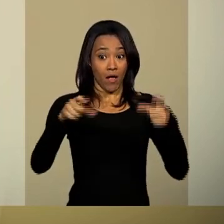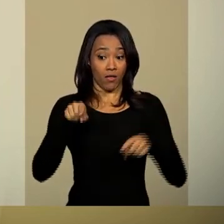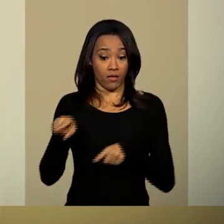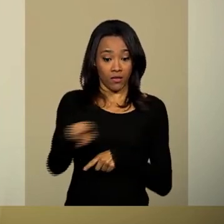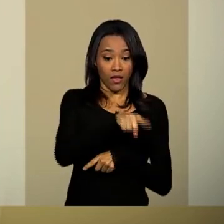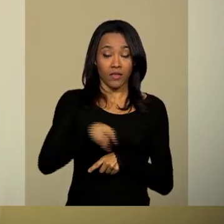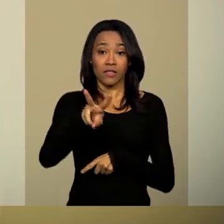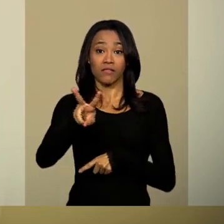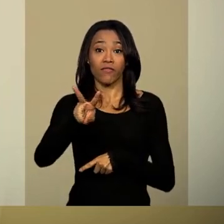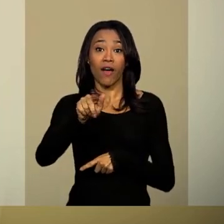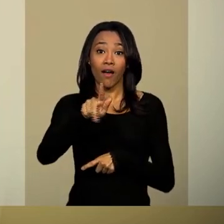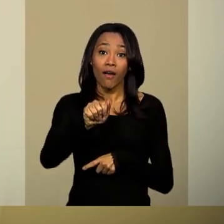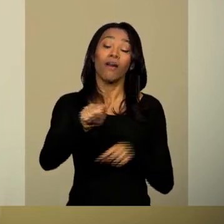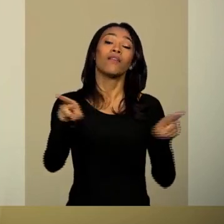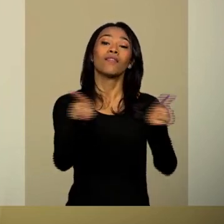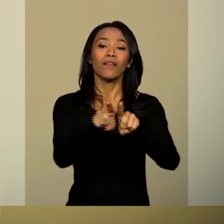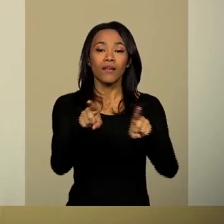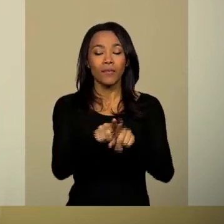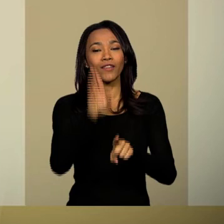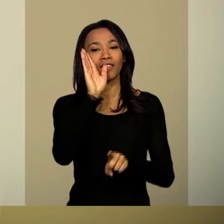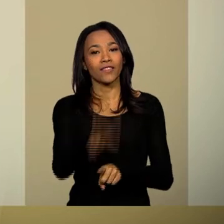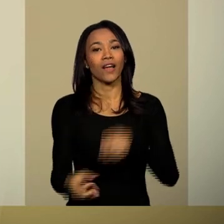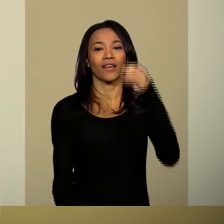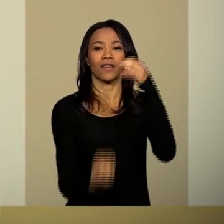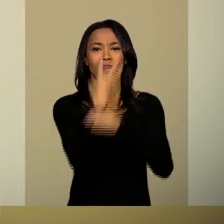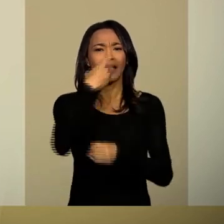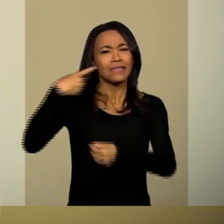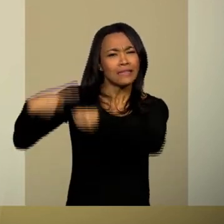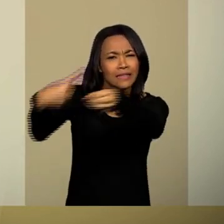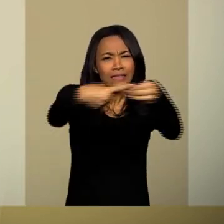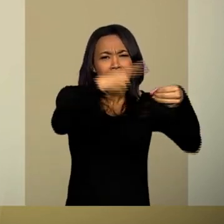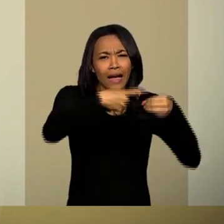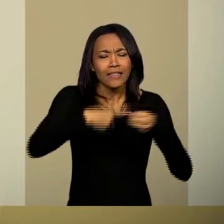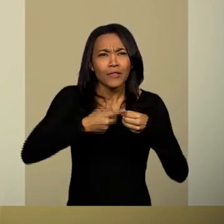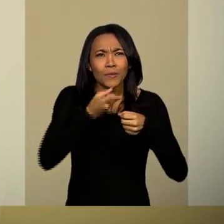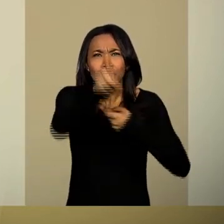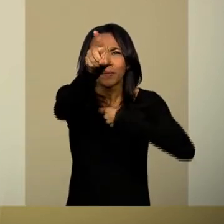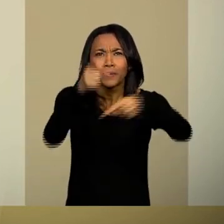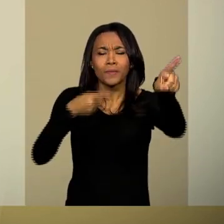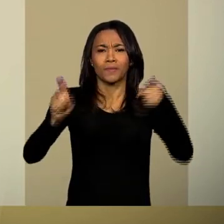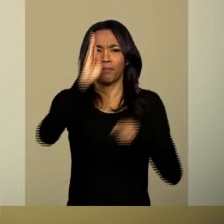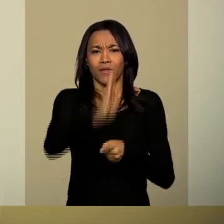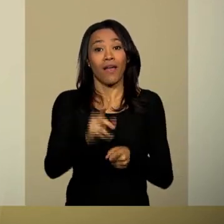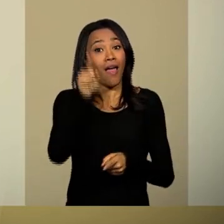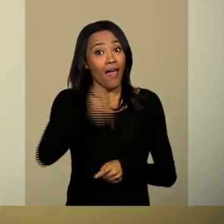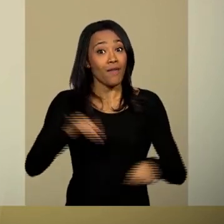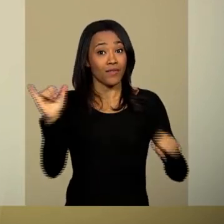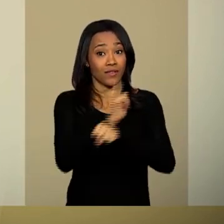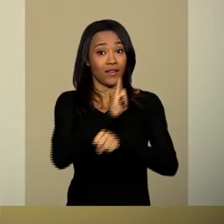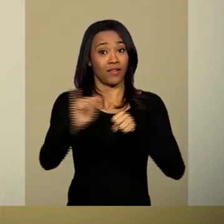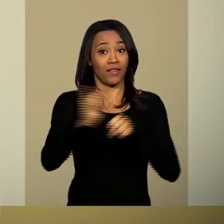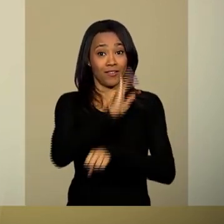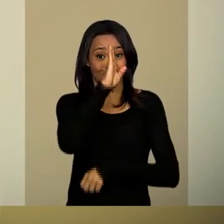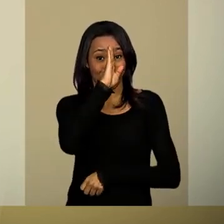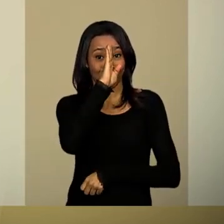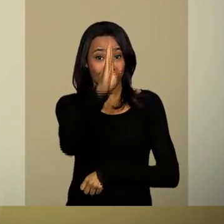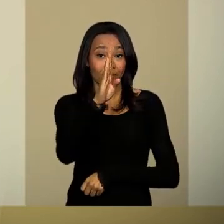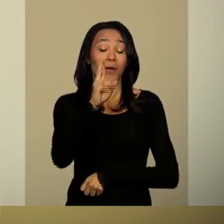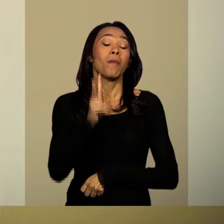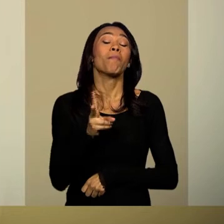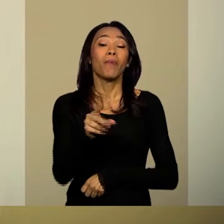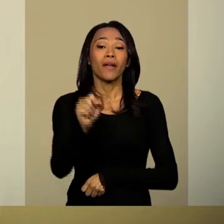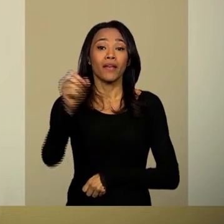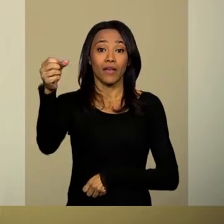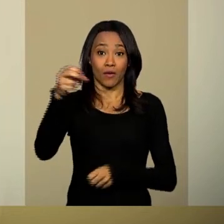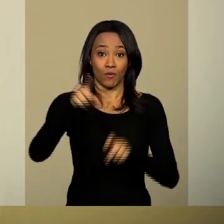vagas está também sendo criada em cidades do interior Esta é uma estratégia fundamental para fixar os